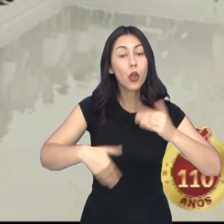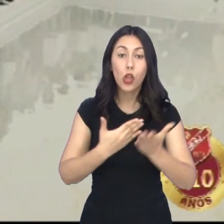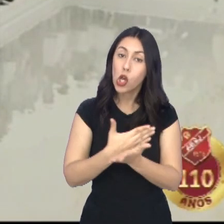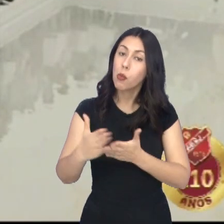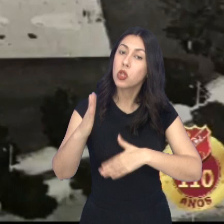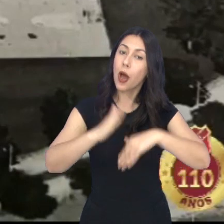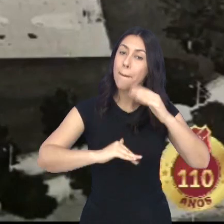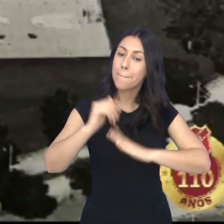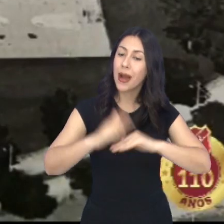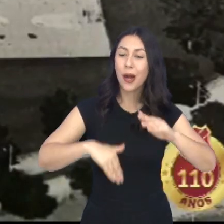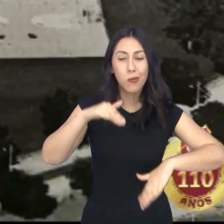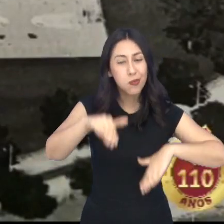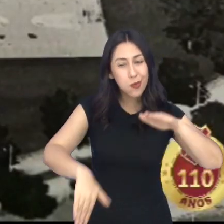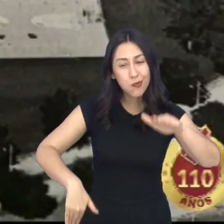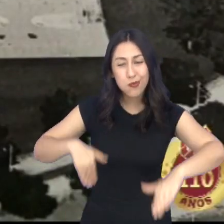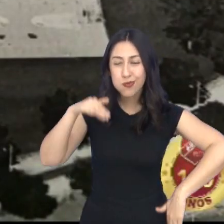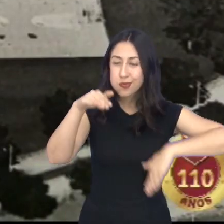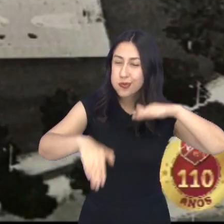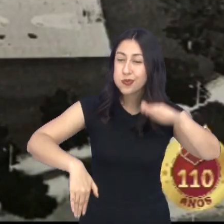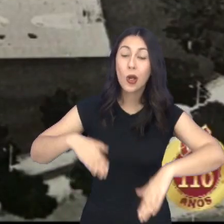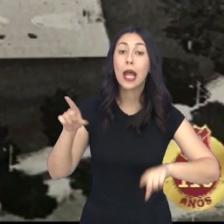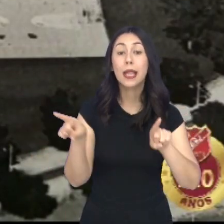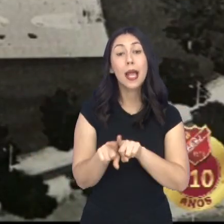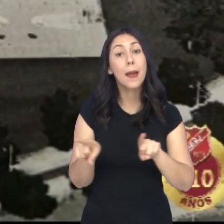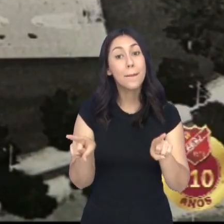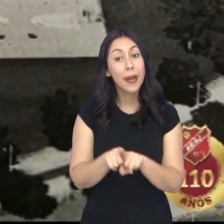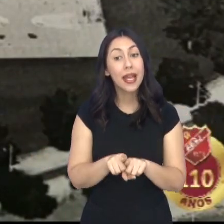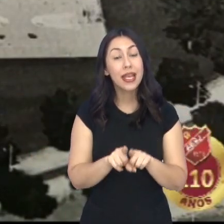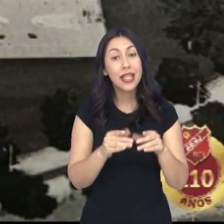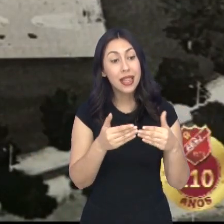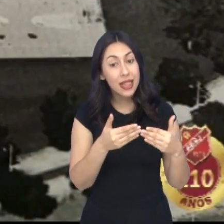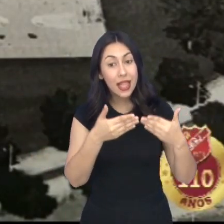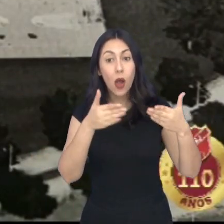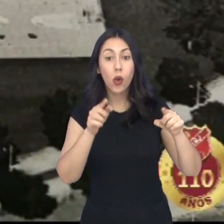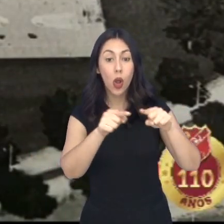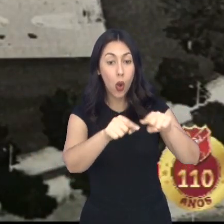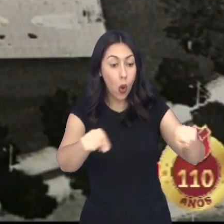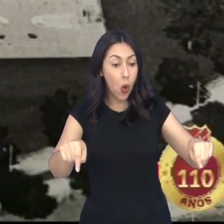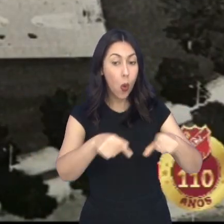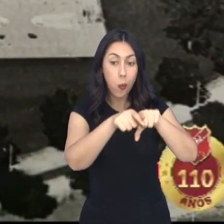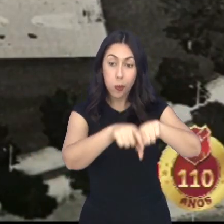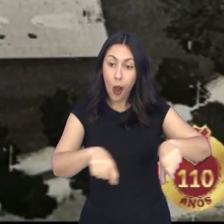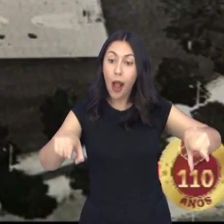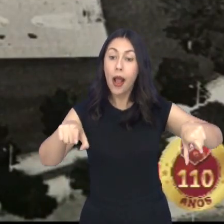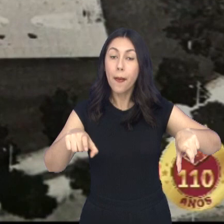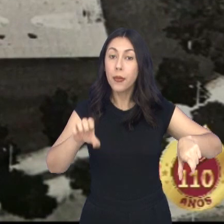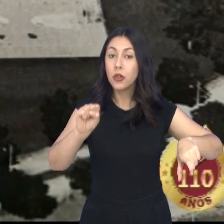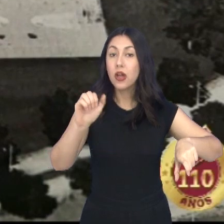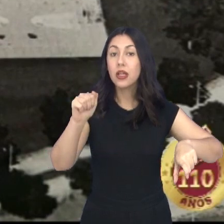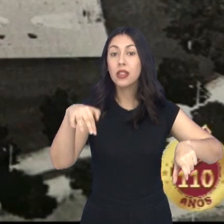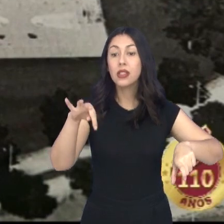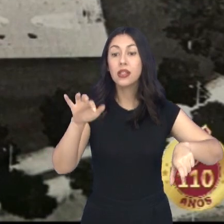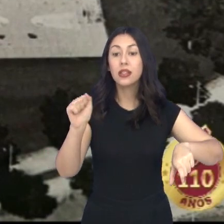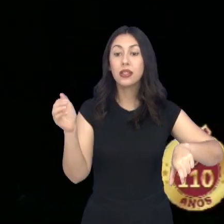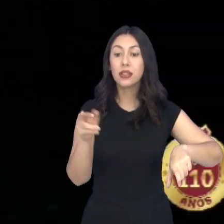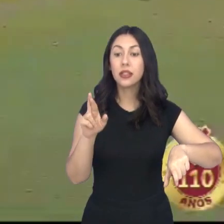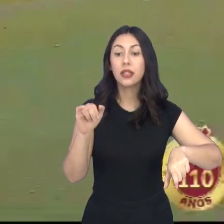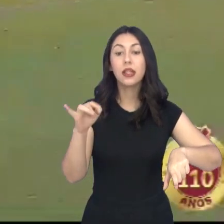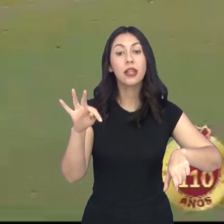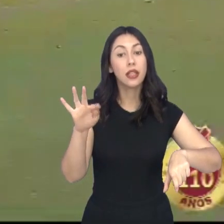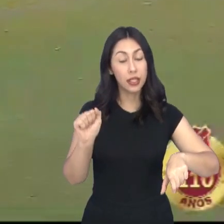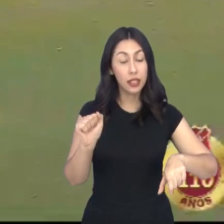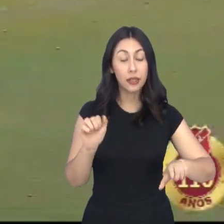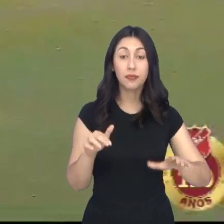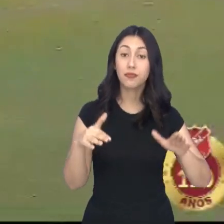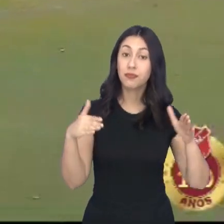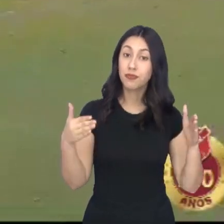em nosso clube. Também na mesma década, é inaugurado o Clube de Campo Santa Rita, na gestão do presidente Pierino Rossi, com